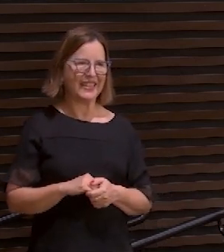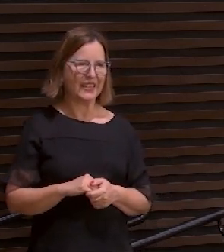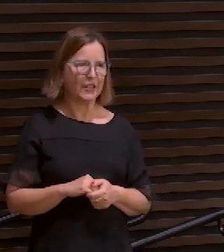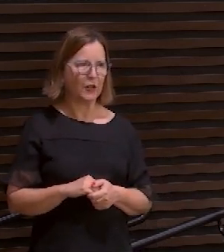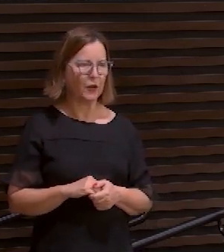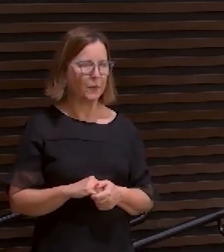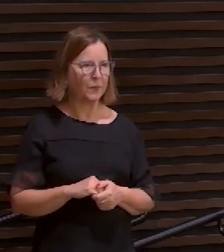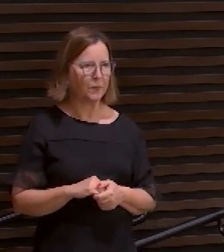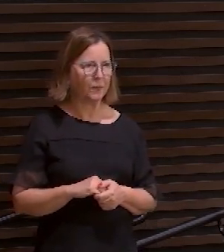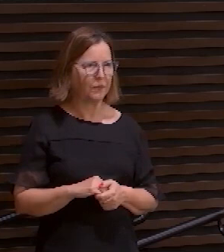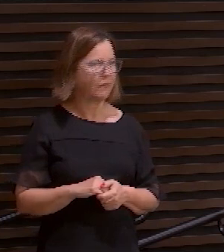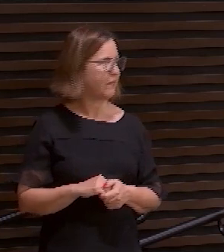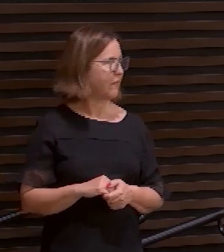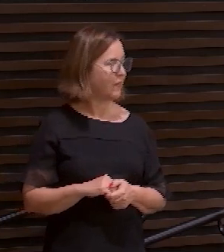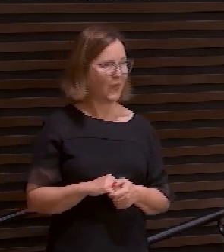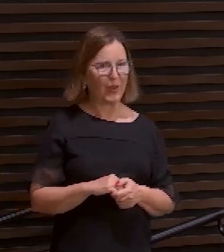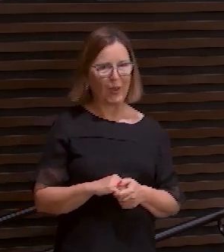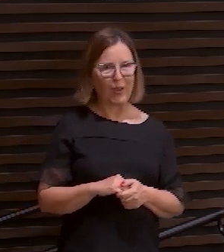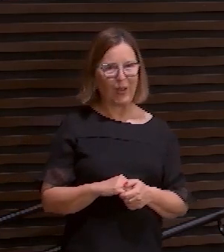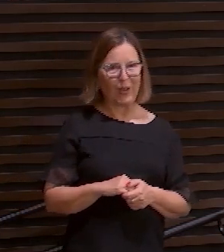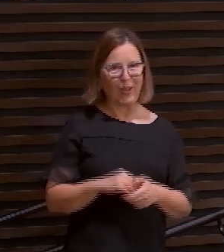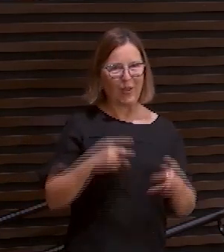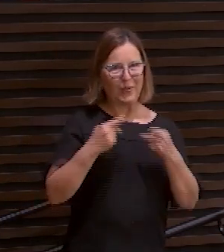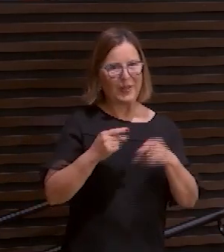Naquela noite, só contar essa e pronto.